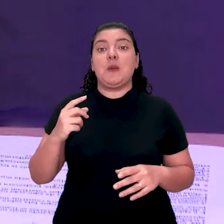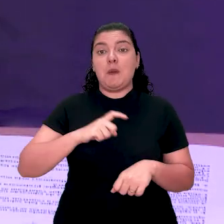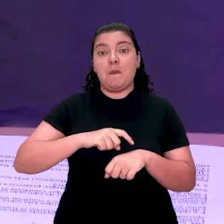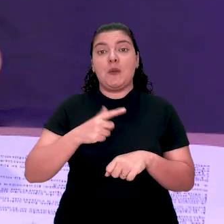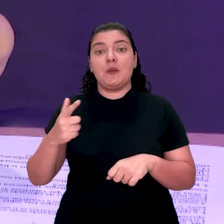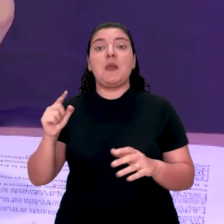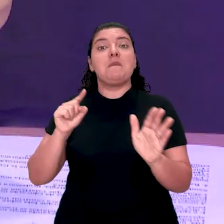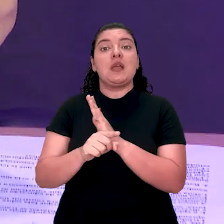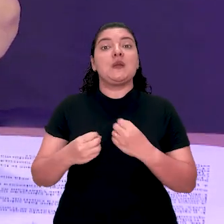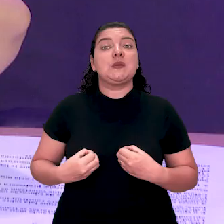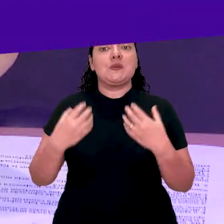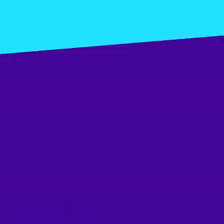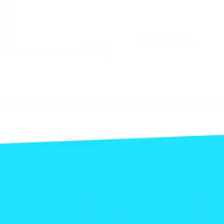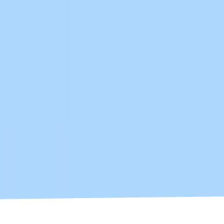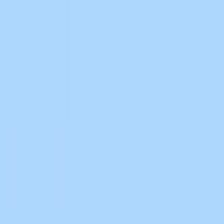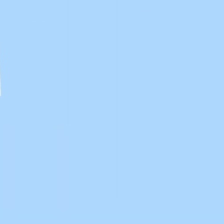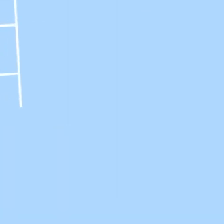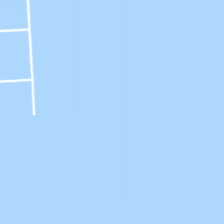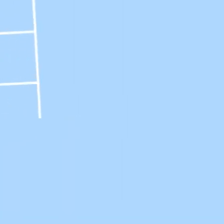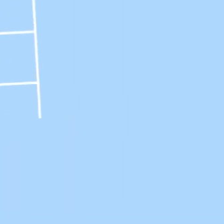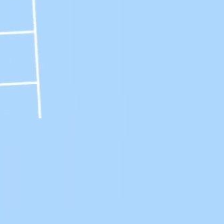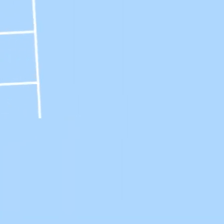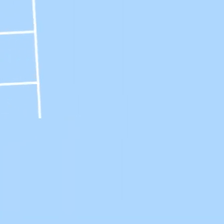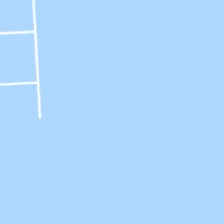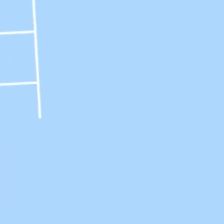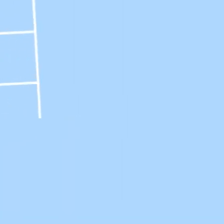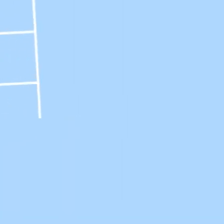chama Perguntas Surpresa.